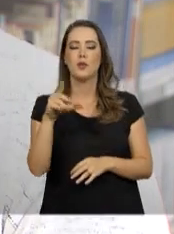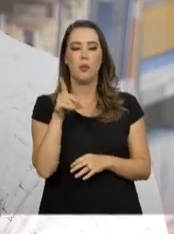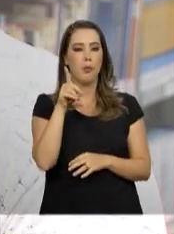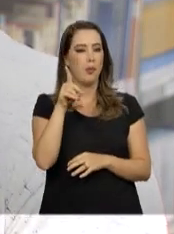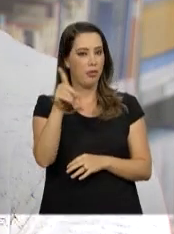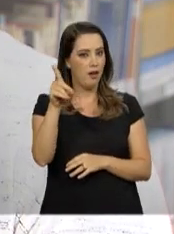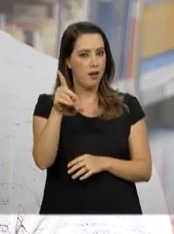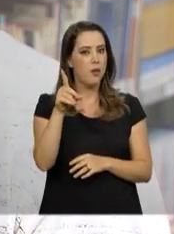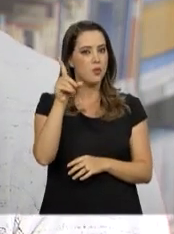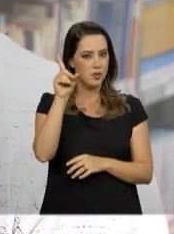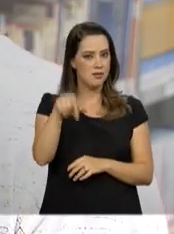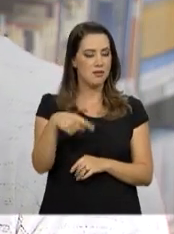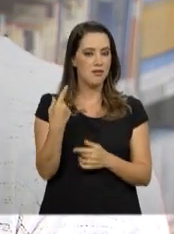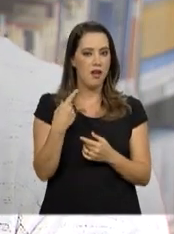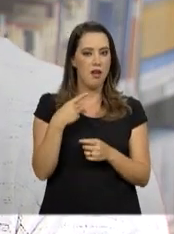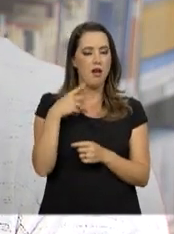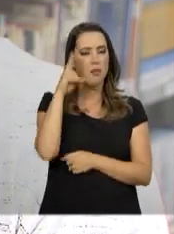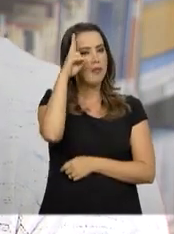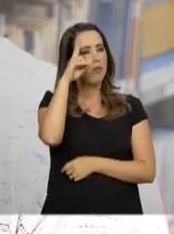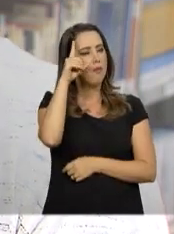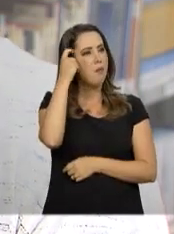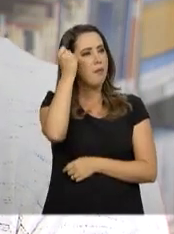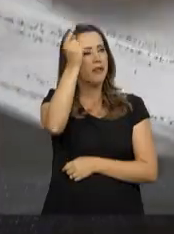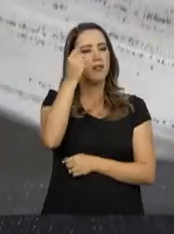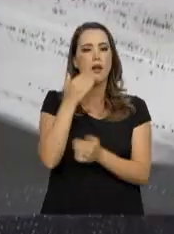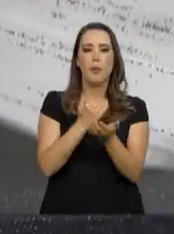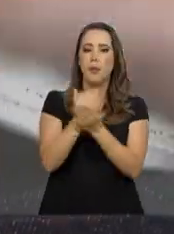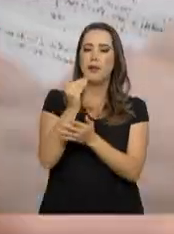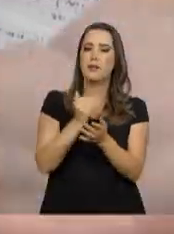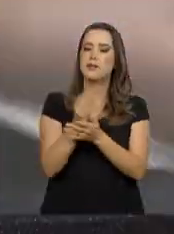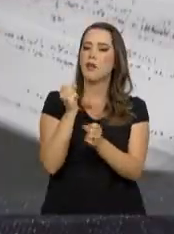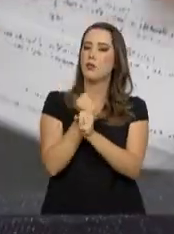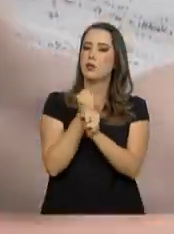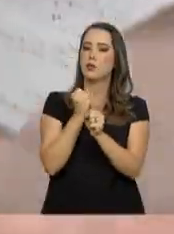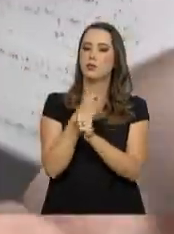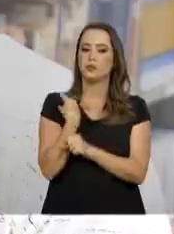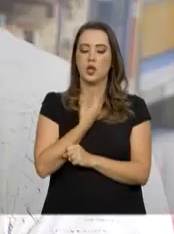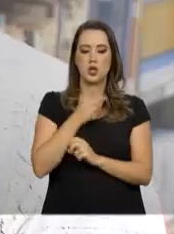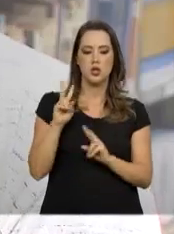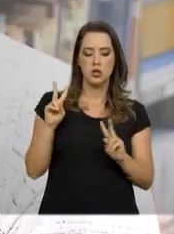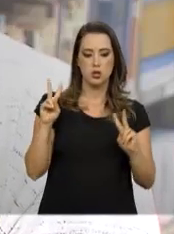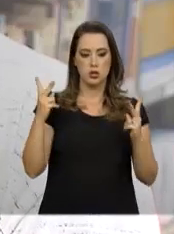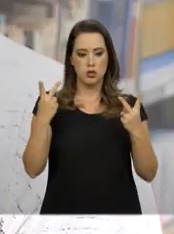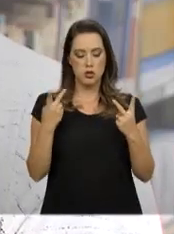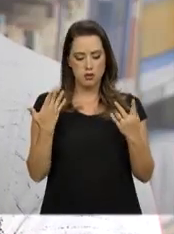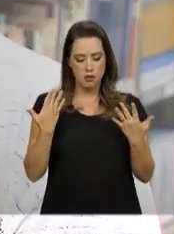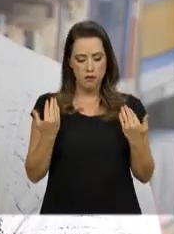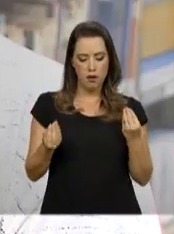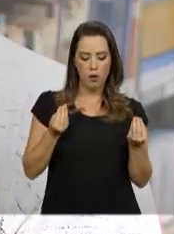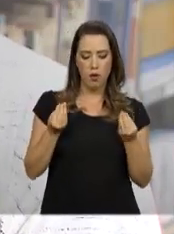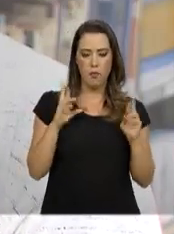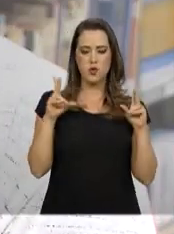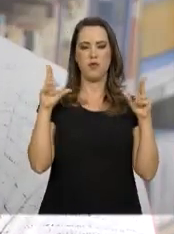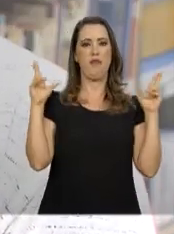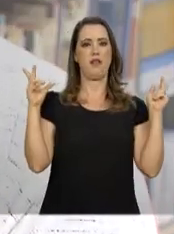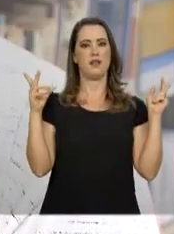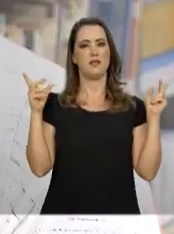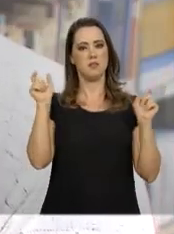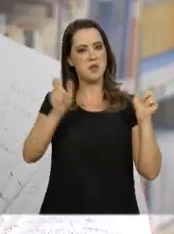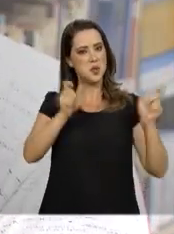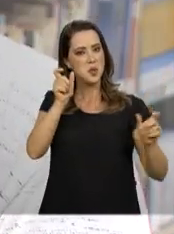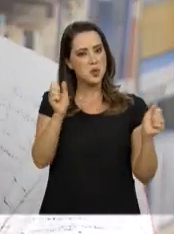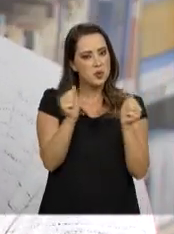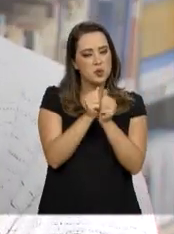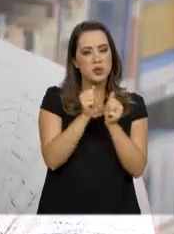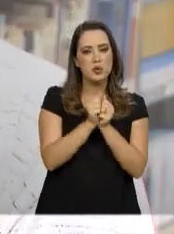é uma ideia que começa a se construir a partir daí. A gente aprendeu a se ver como um povo miscigenado e, com isso, marcar